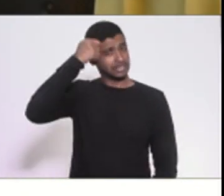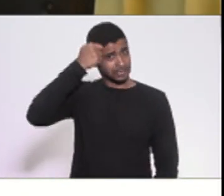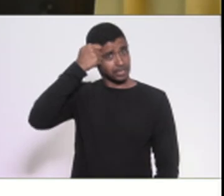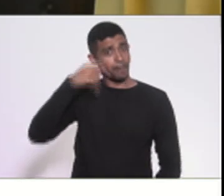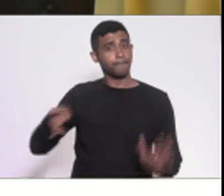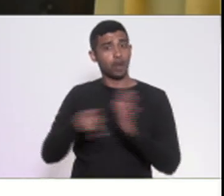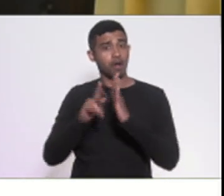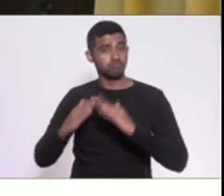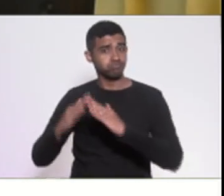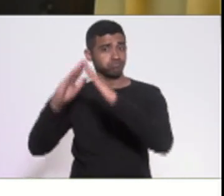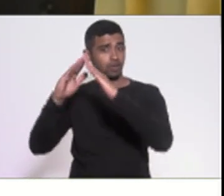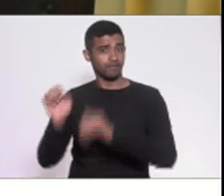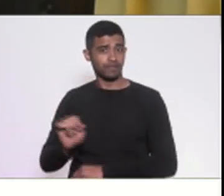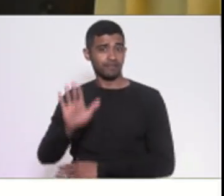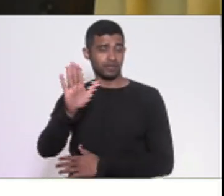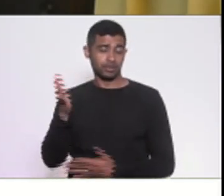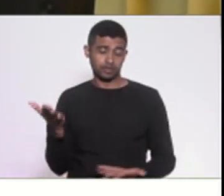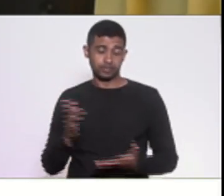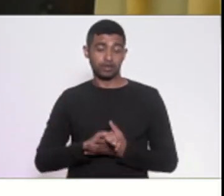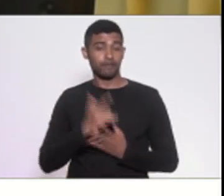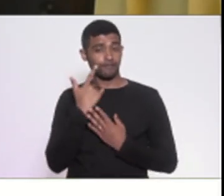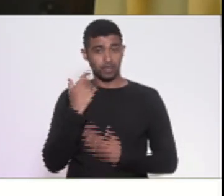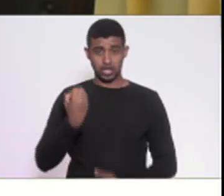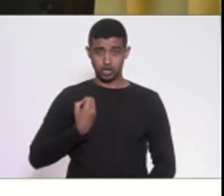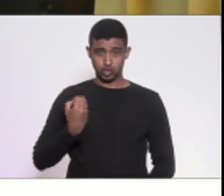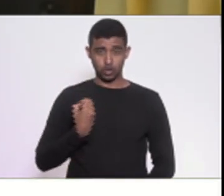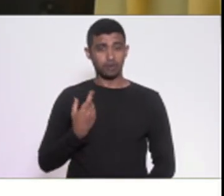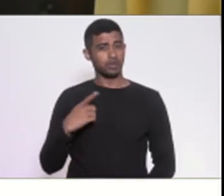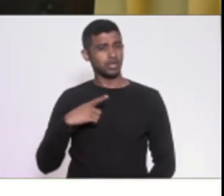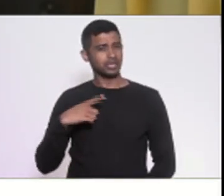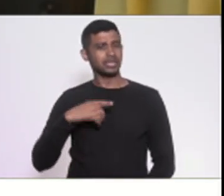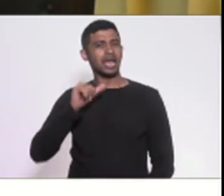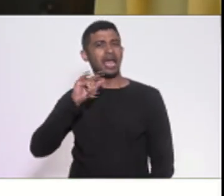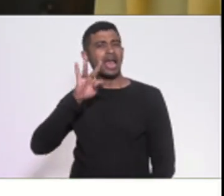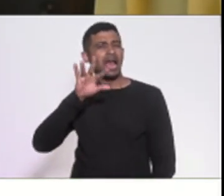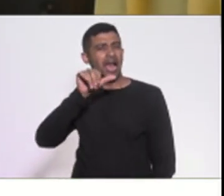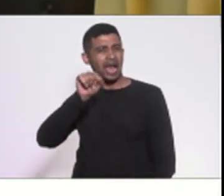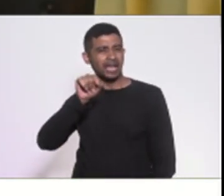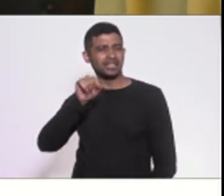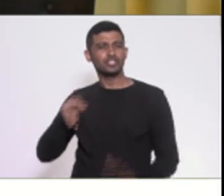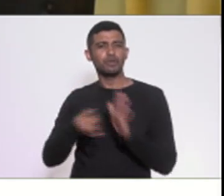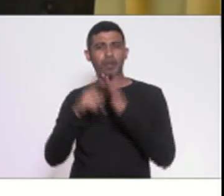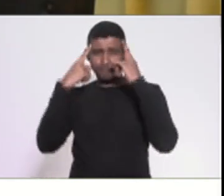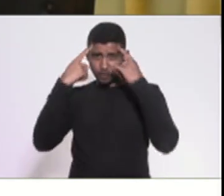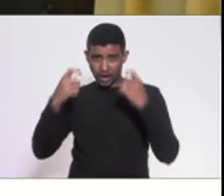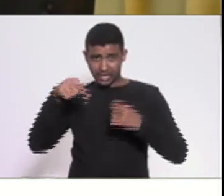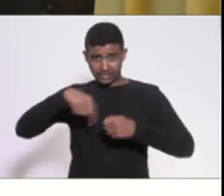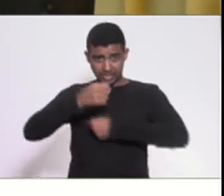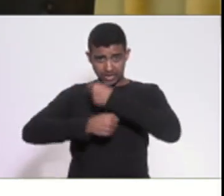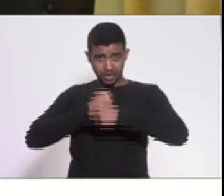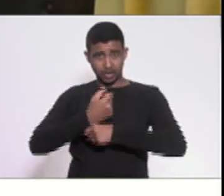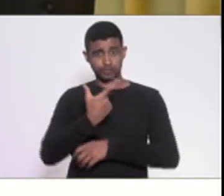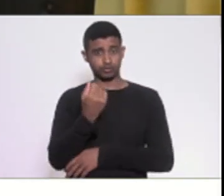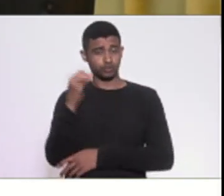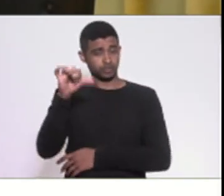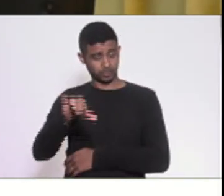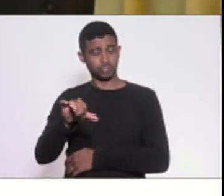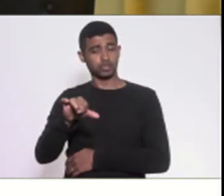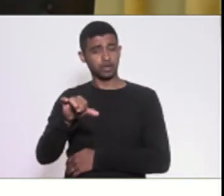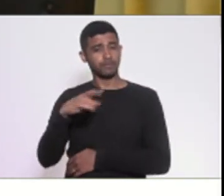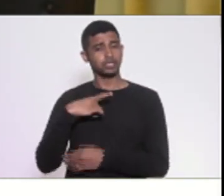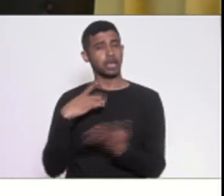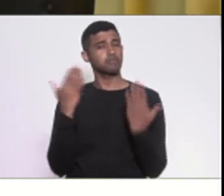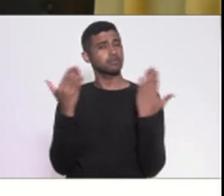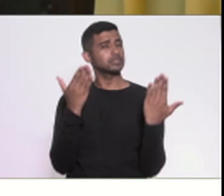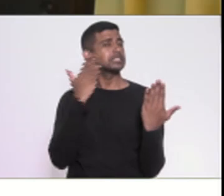nossas periferias e favelas. E o número, segundo o Atlas da Violência, agora de 2019, né, que faz a previsão